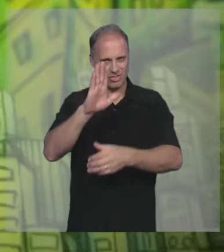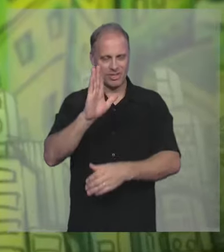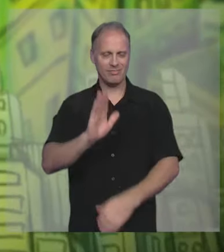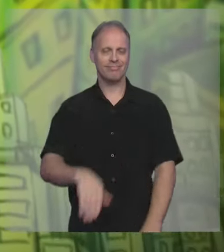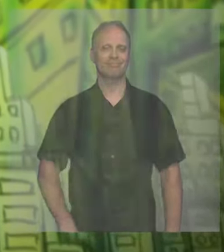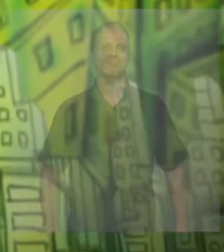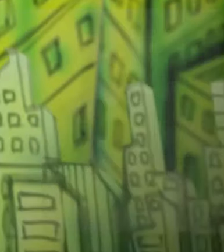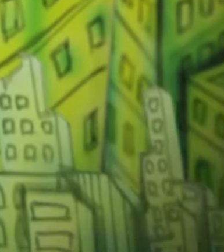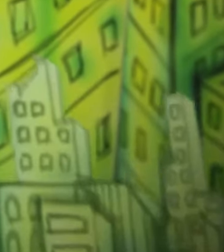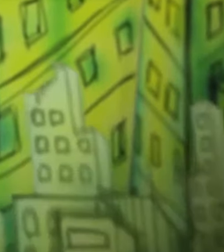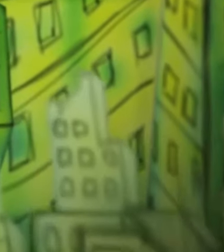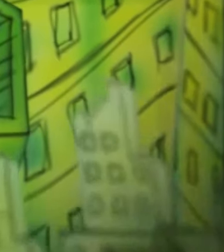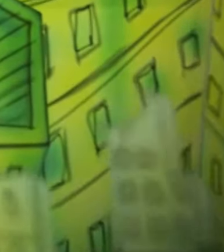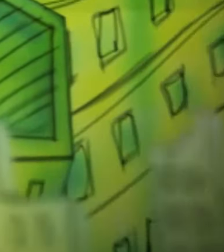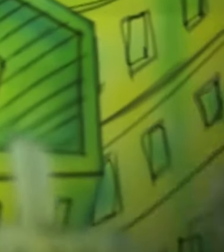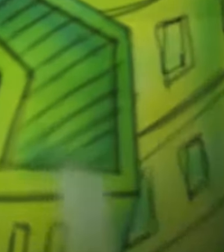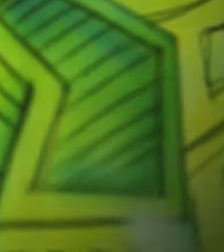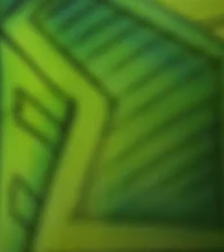breve.